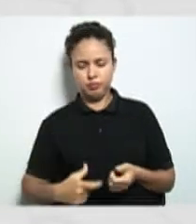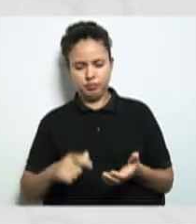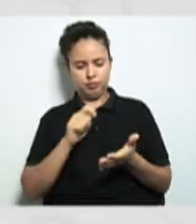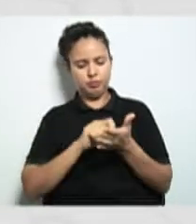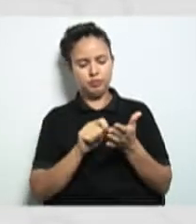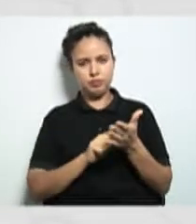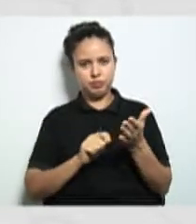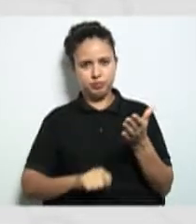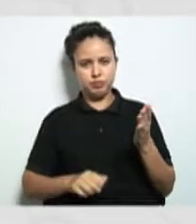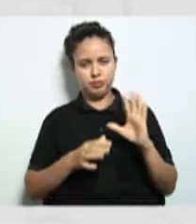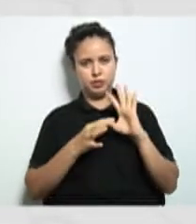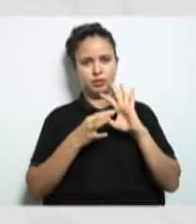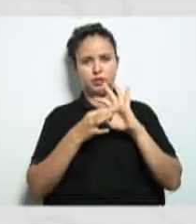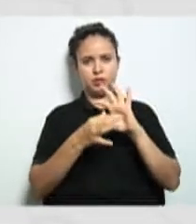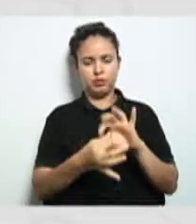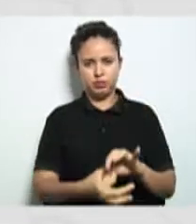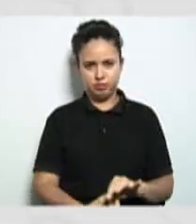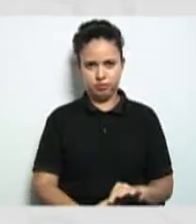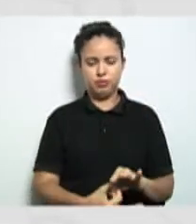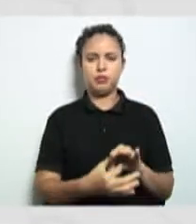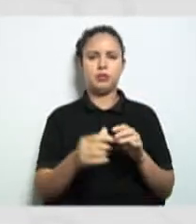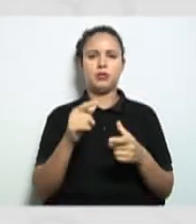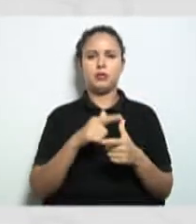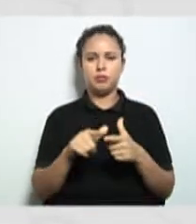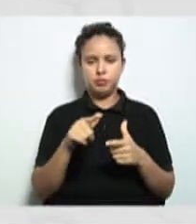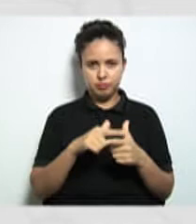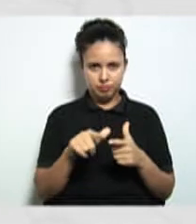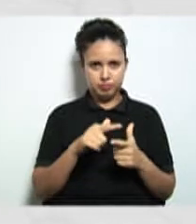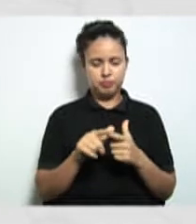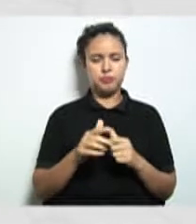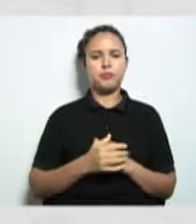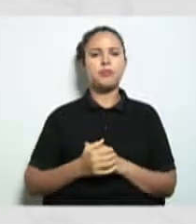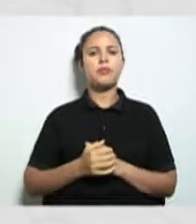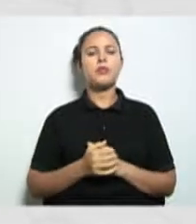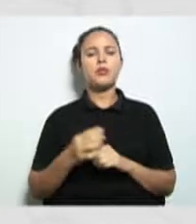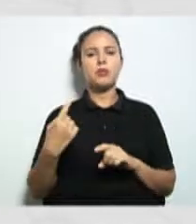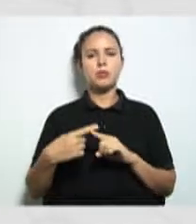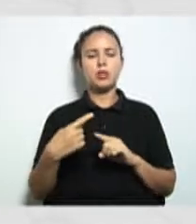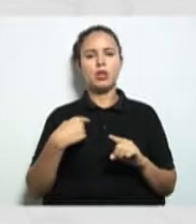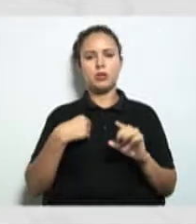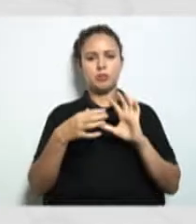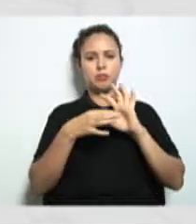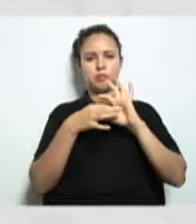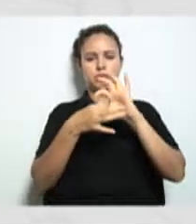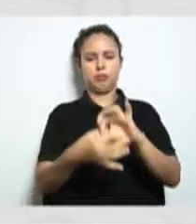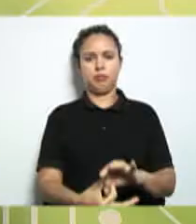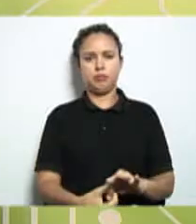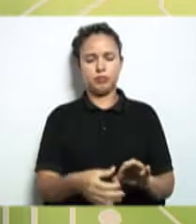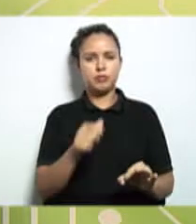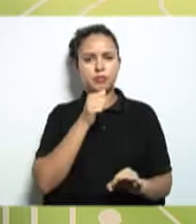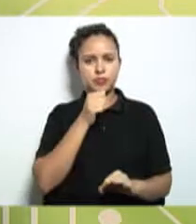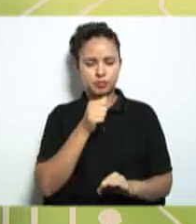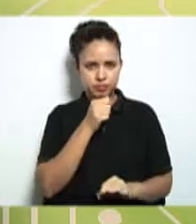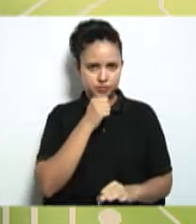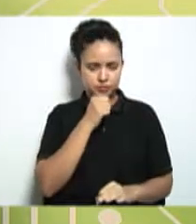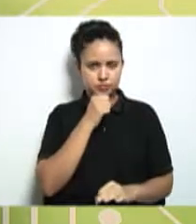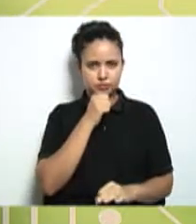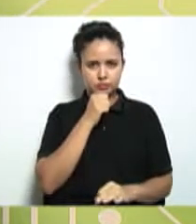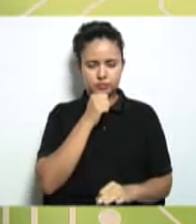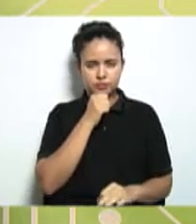isso relacionado ao problema, porque se eu não relacionar ao problema de